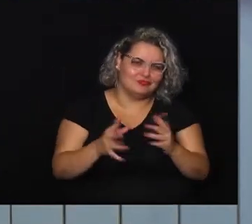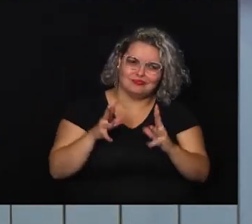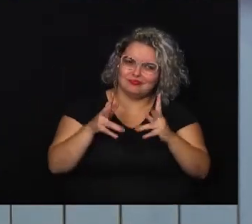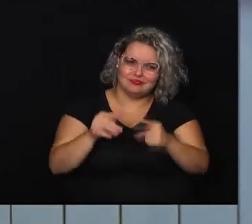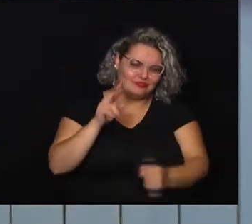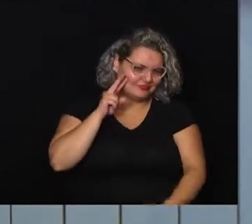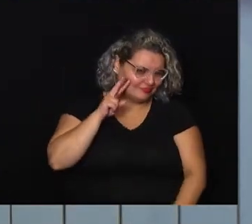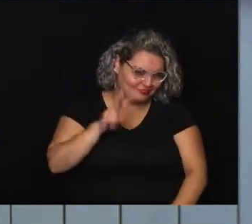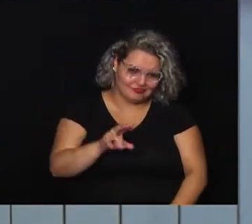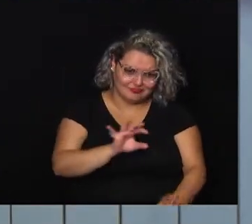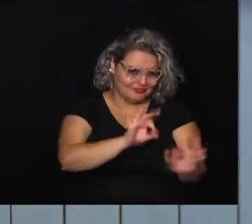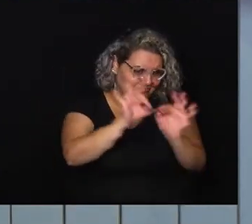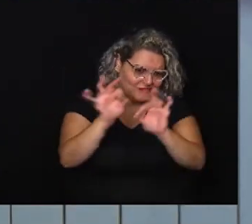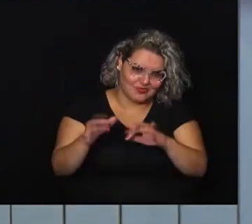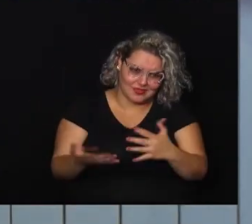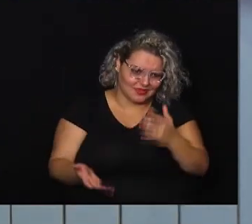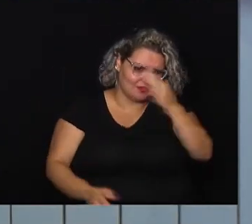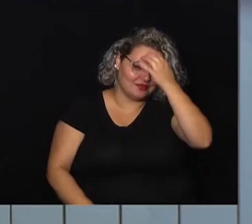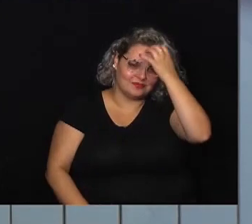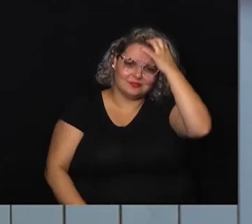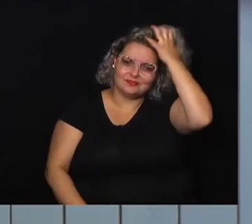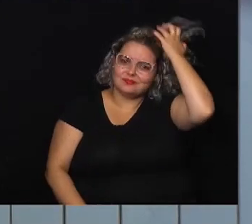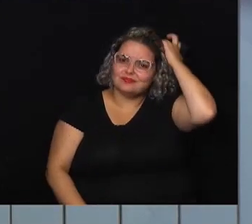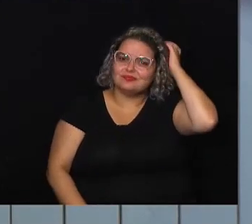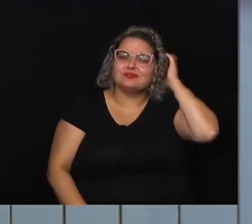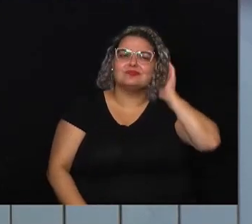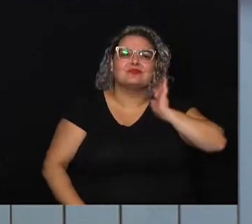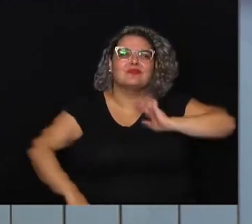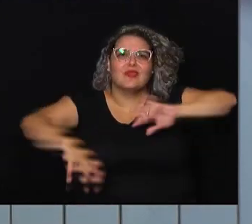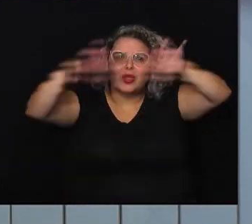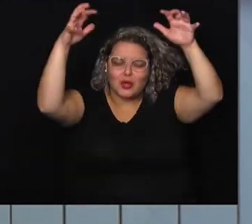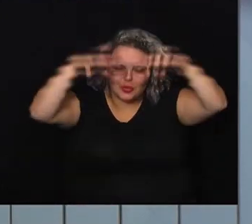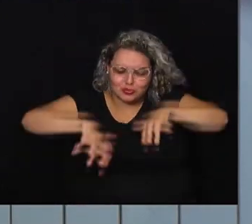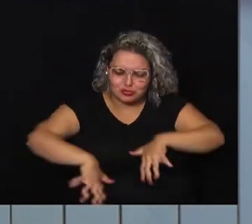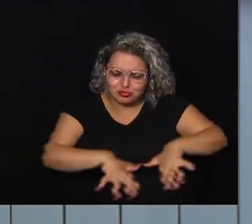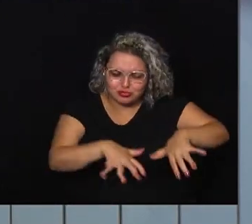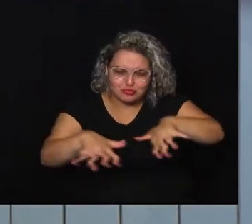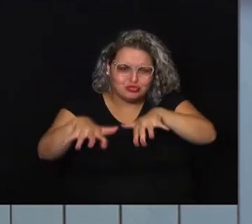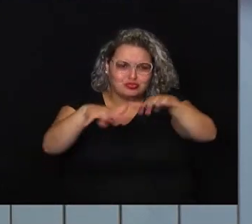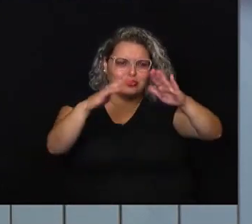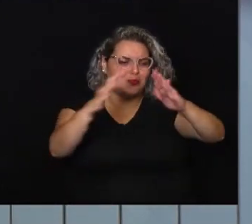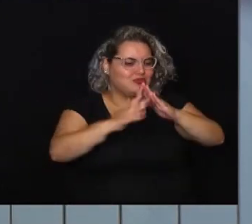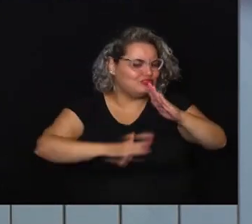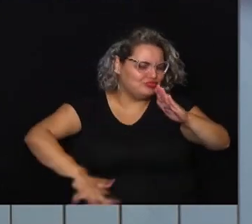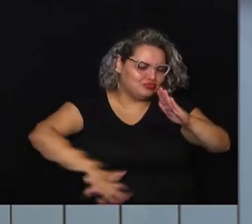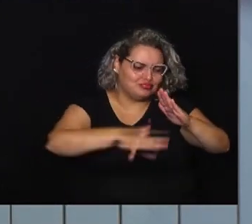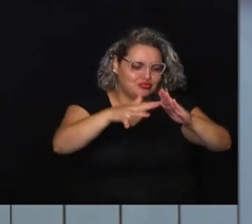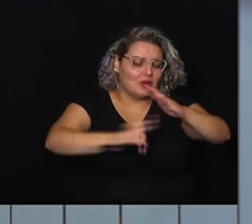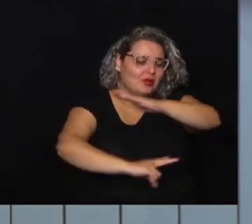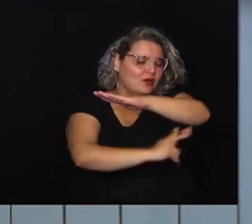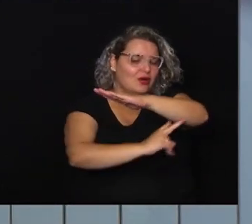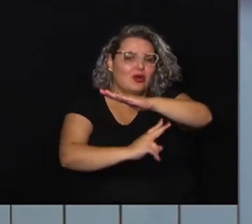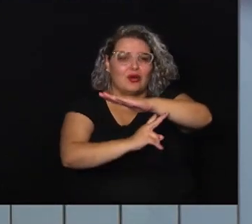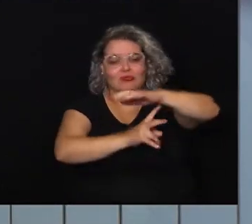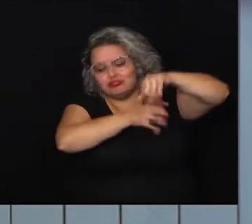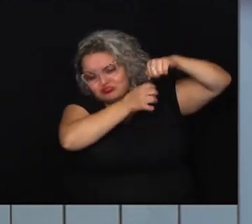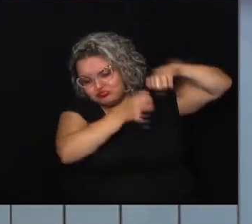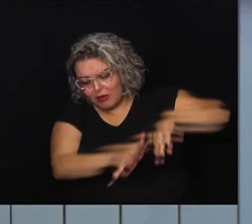todos acompanharam, né? Enchentes, inundação, pontes destruídas,